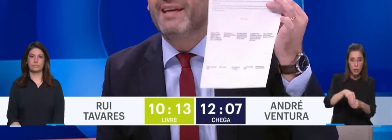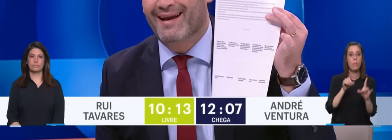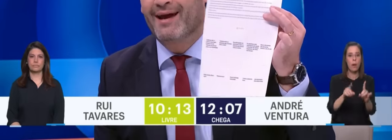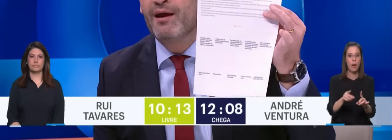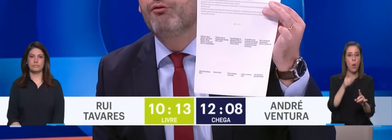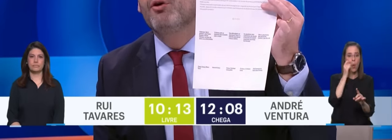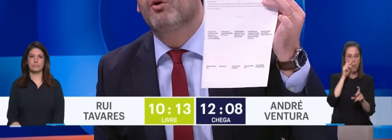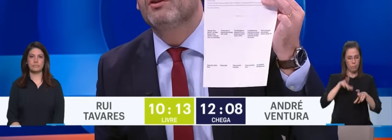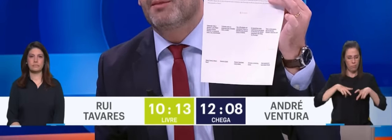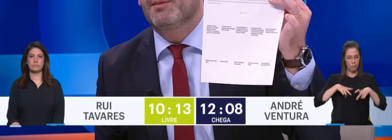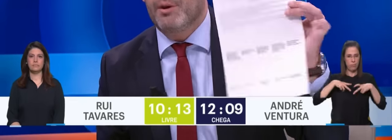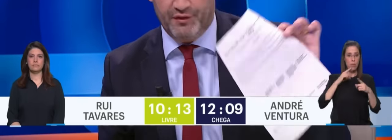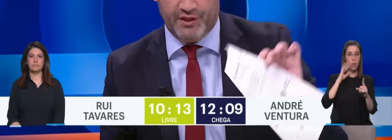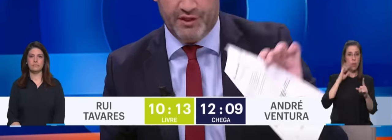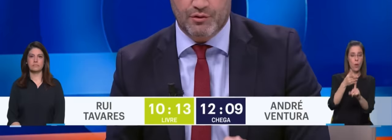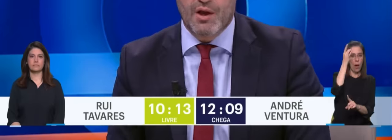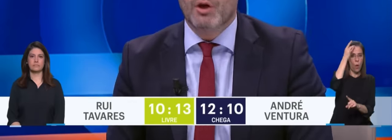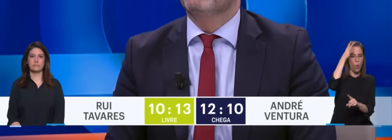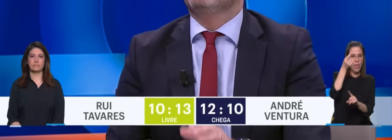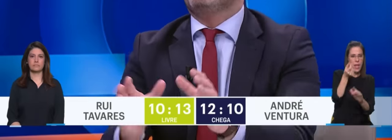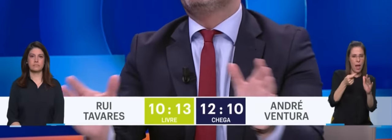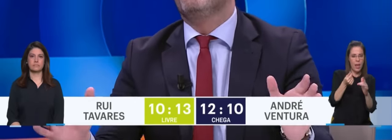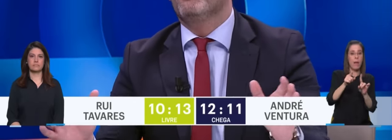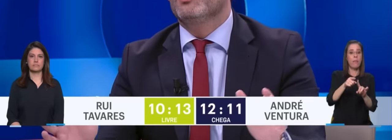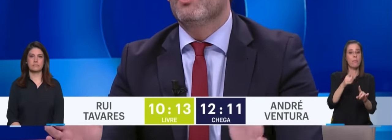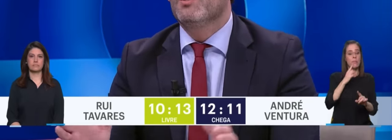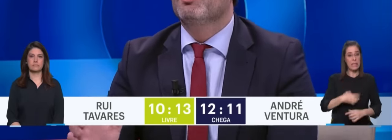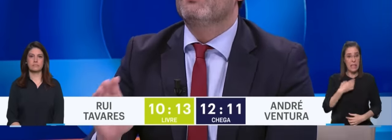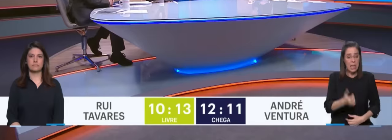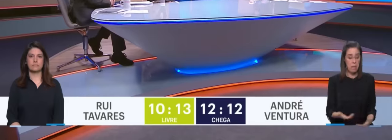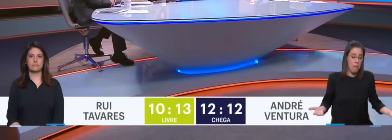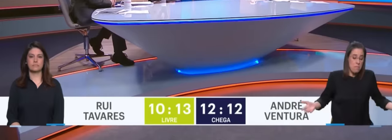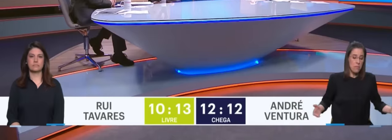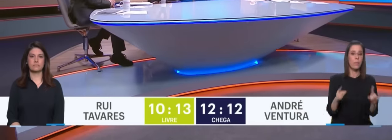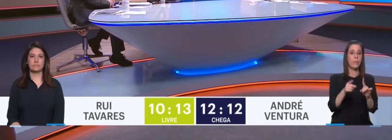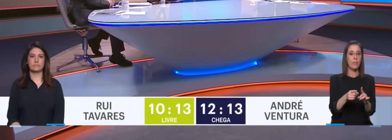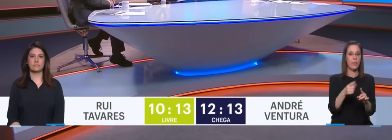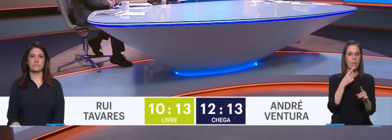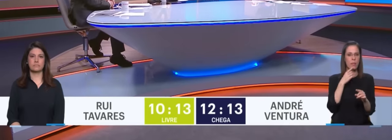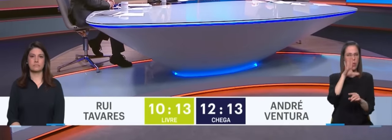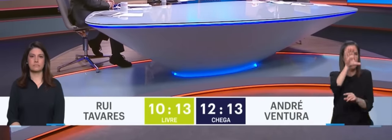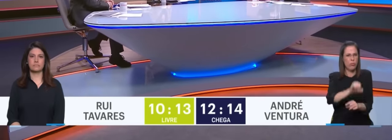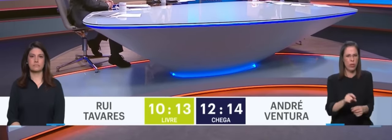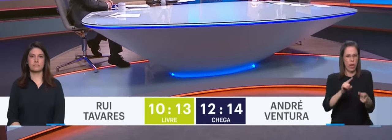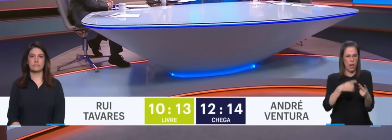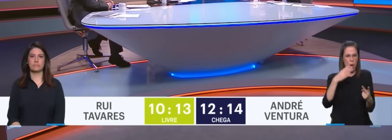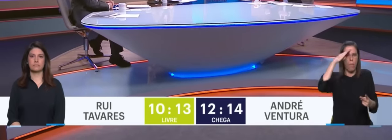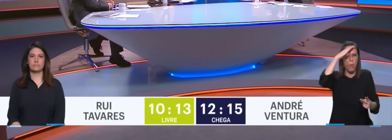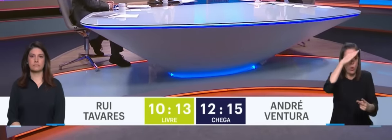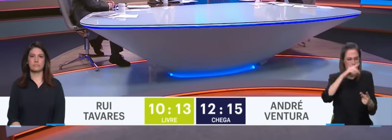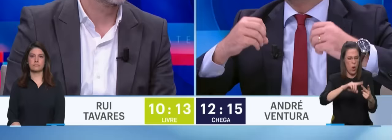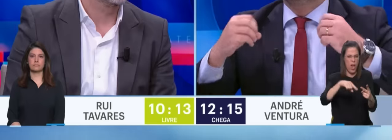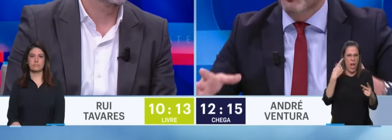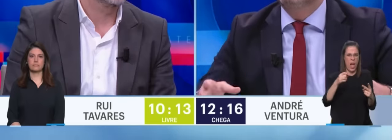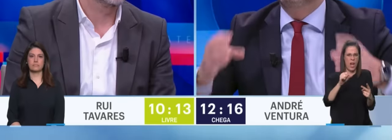um oligarca foi condenado por crimes financeiros eu não sei se o Rui tavar se sente bem com isso portanto em vez de pegar no orban e no bolsonaro e